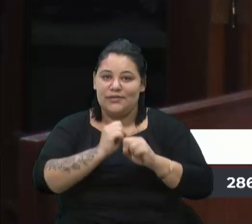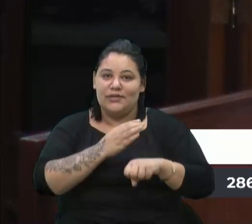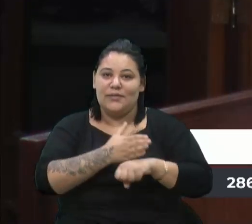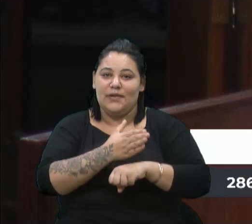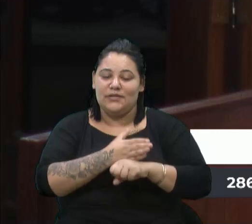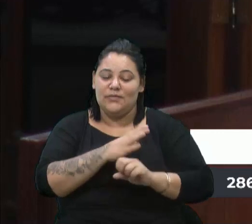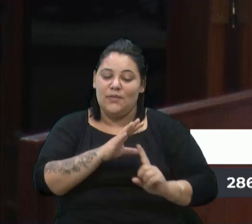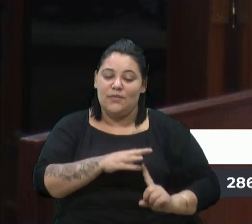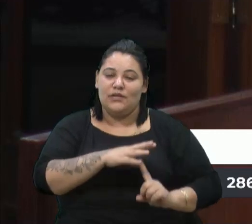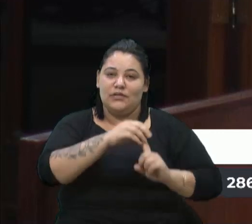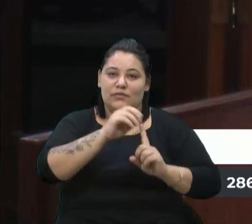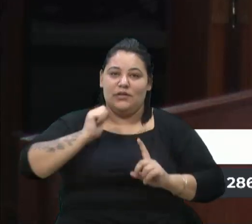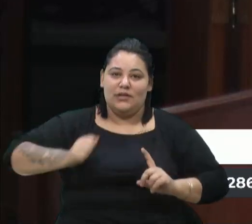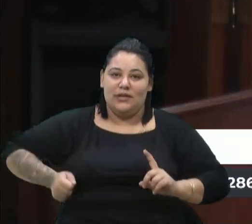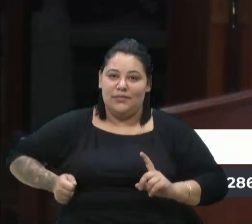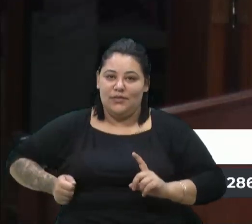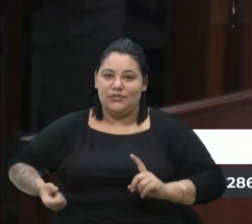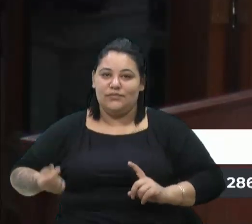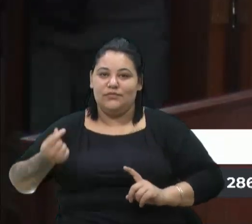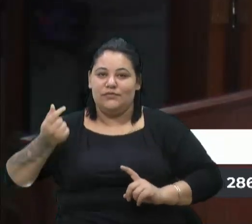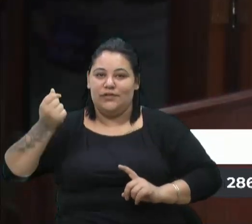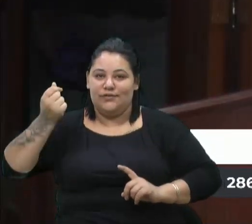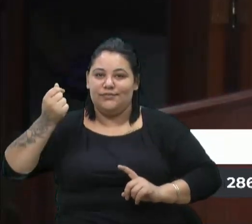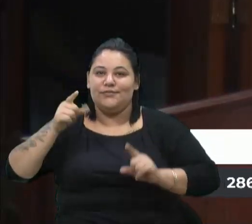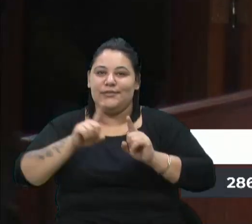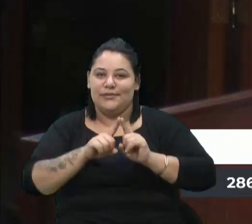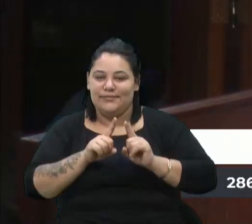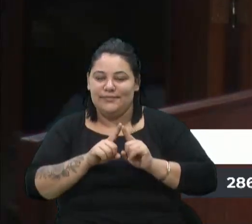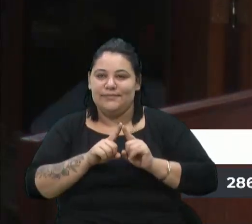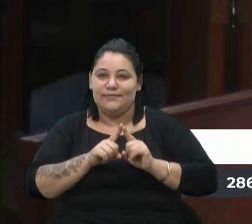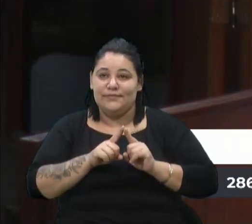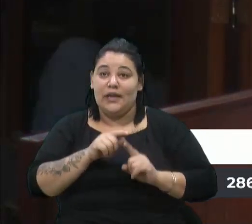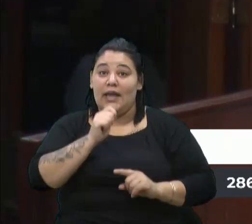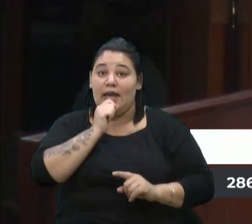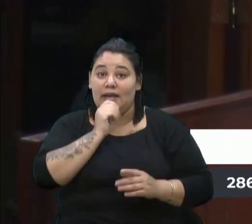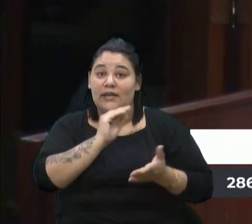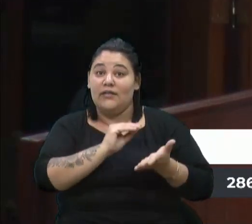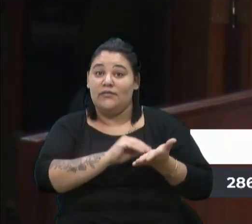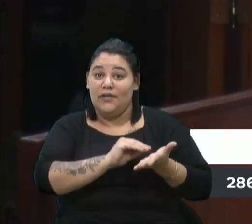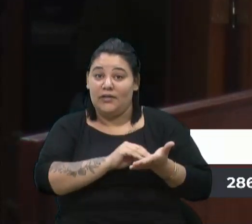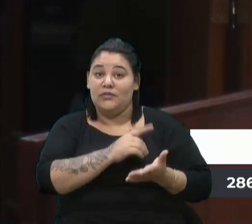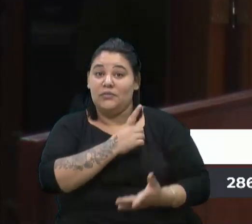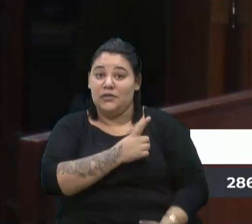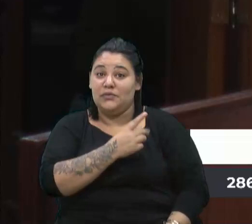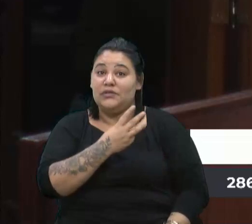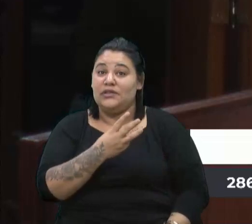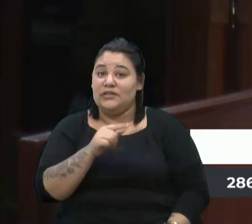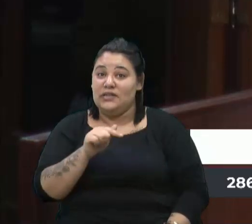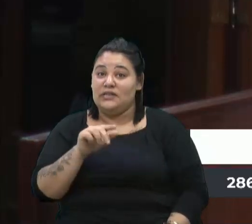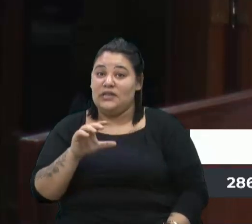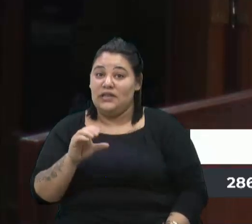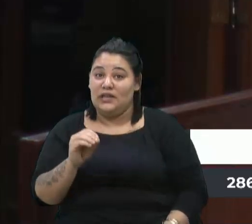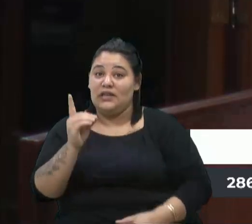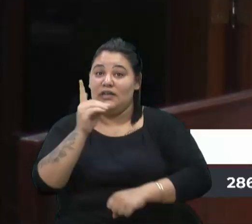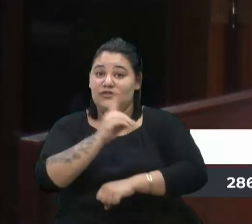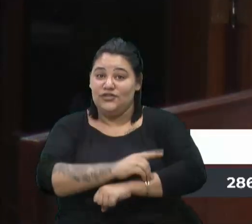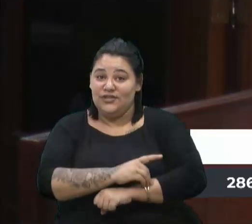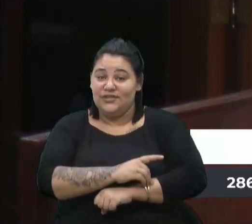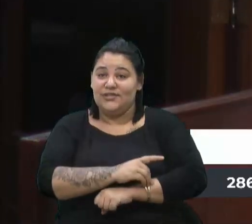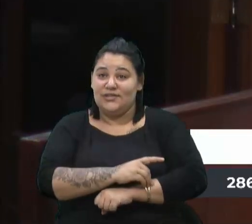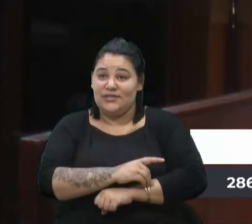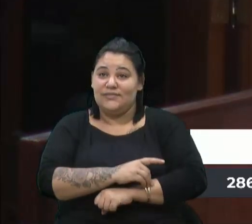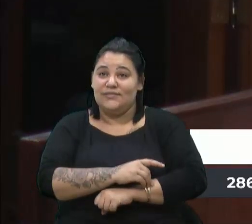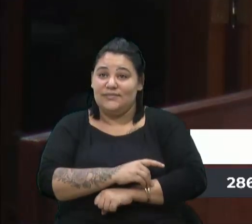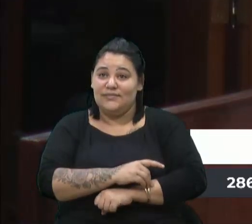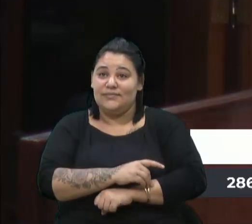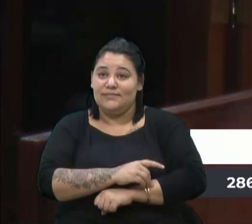da Bolsa de Valores né E aí Ainda faltam 1360 dias para esse pesadelo né são só os